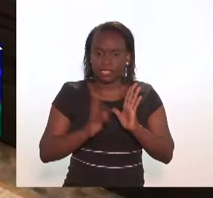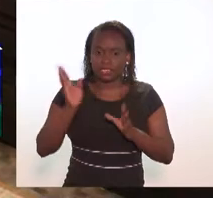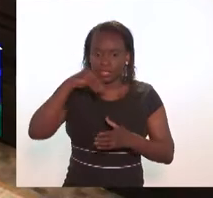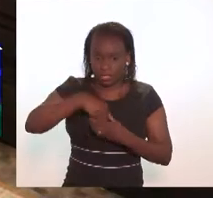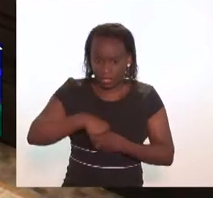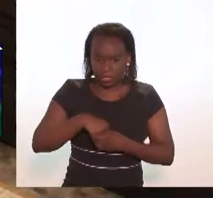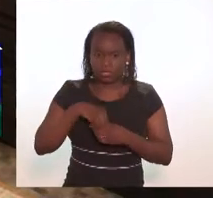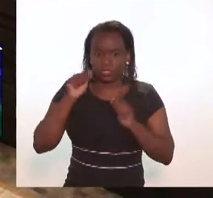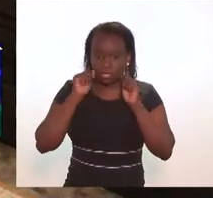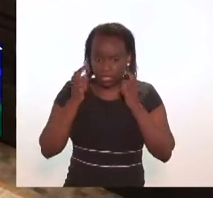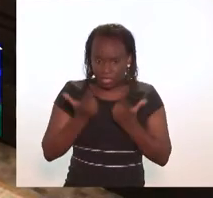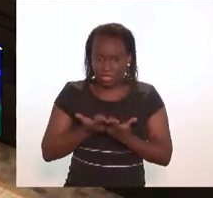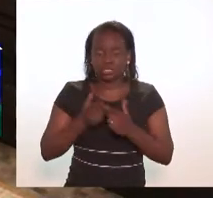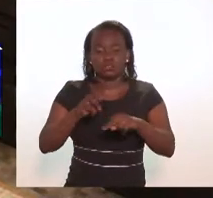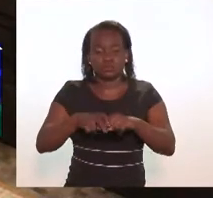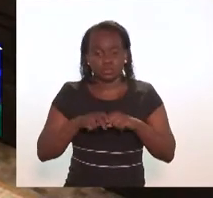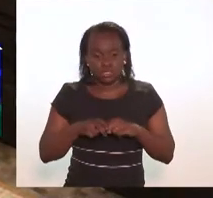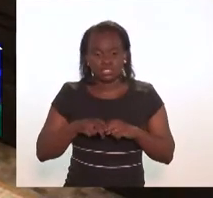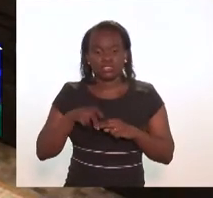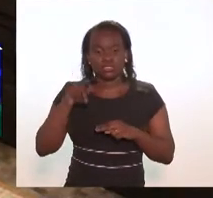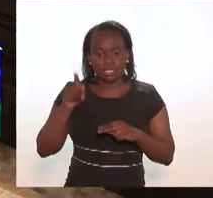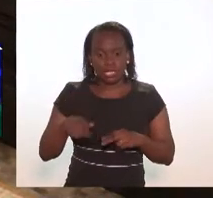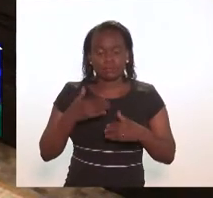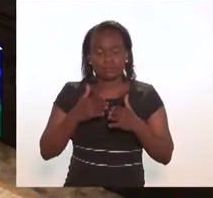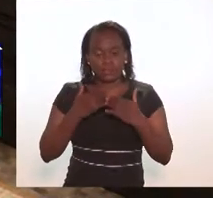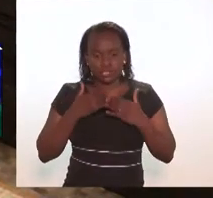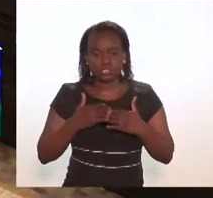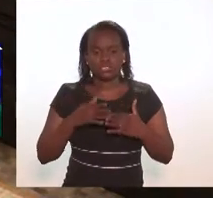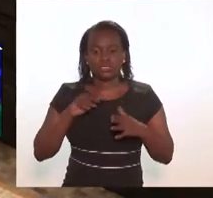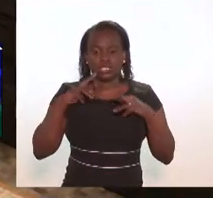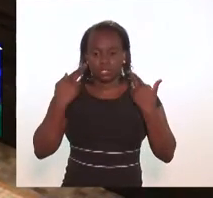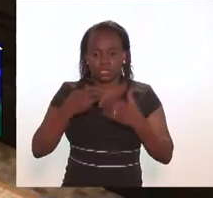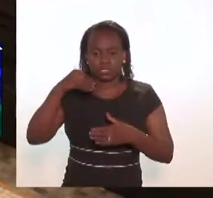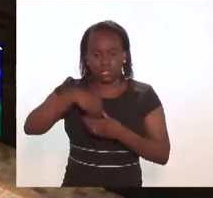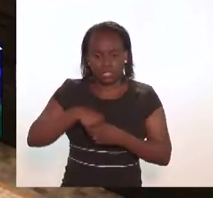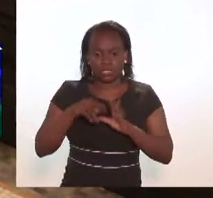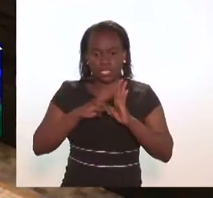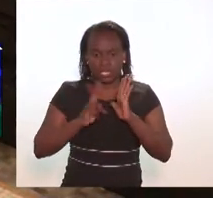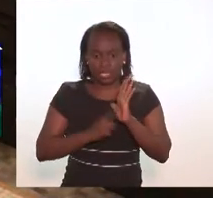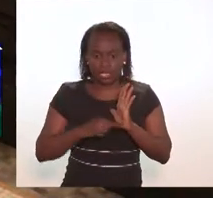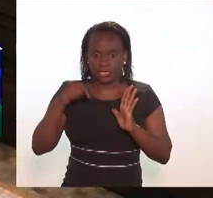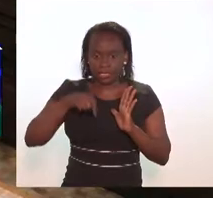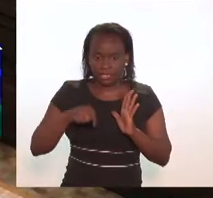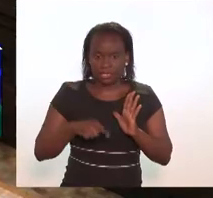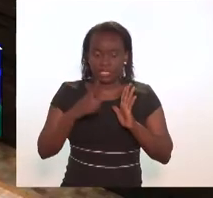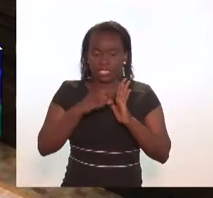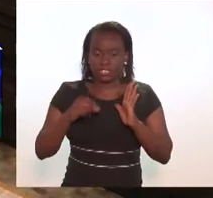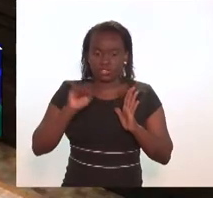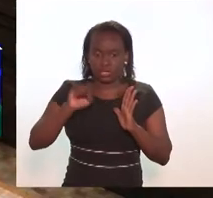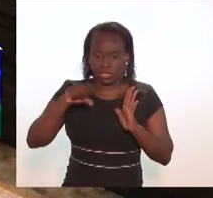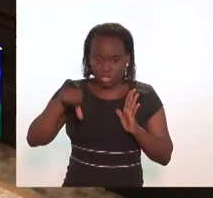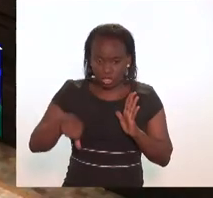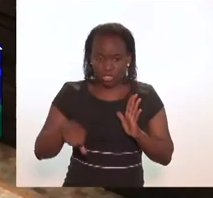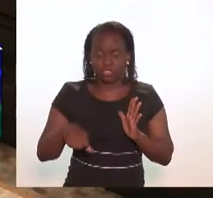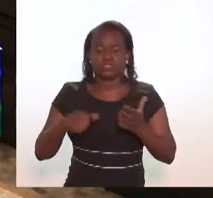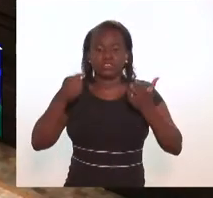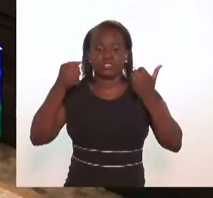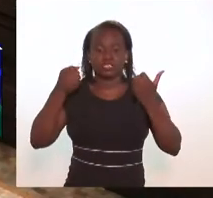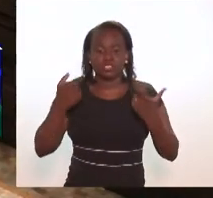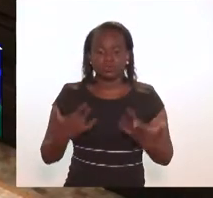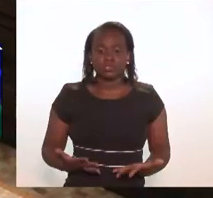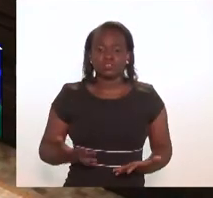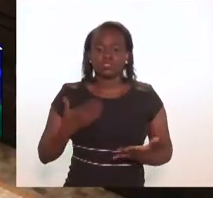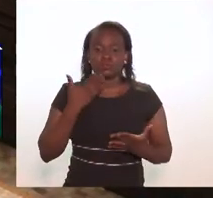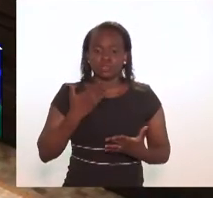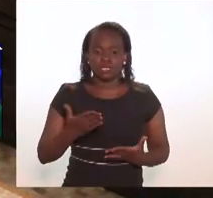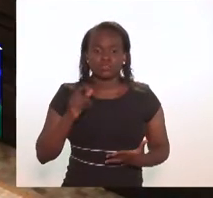interno dessa casa. E é justamente apelar ao regimento interno dessa casa, no artigo 89, que peço o